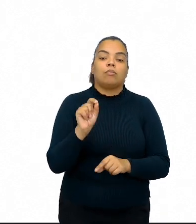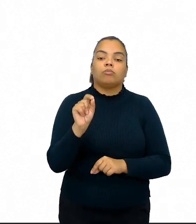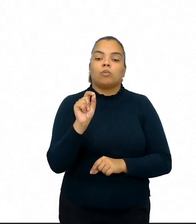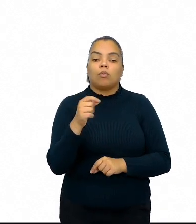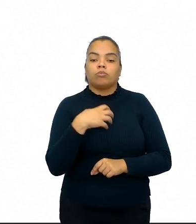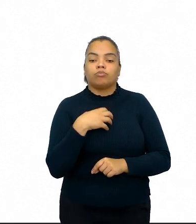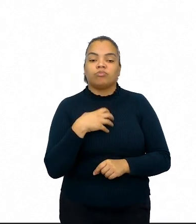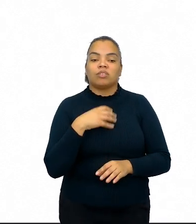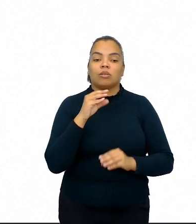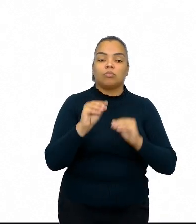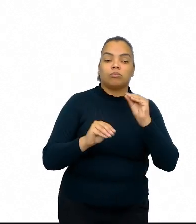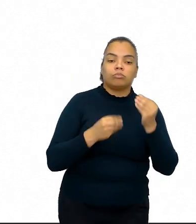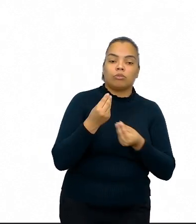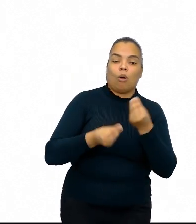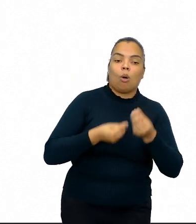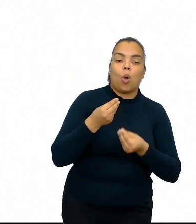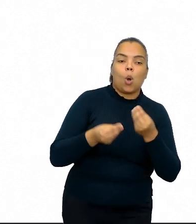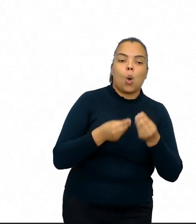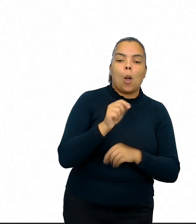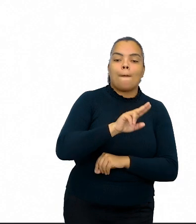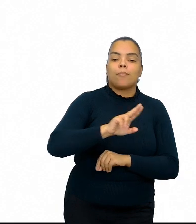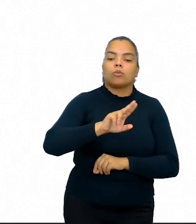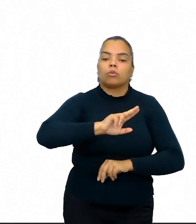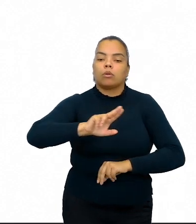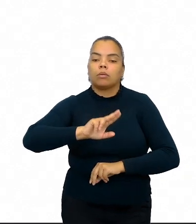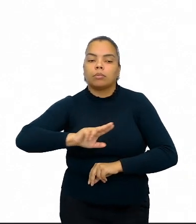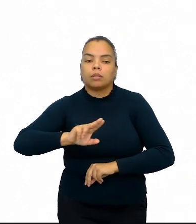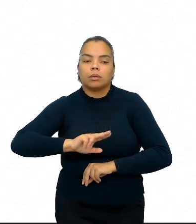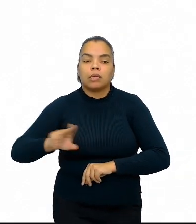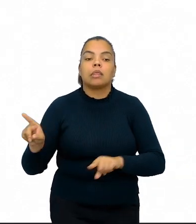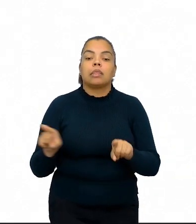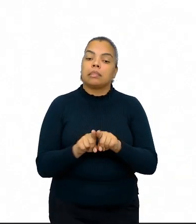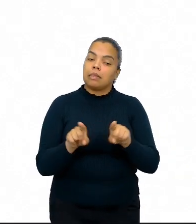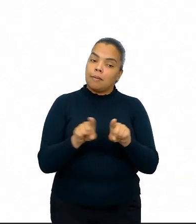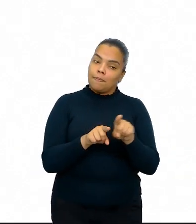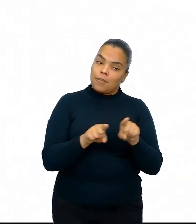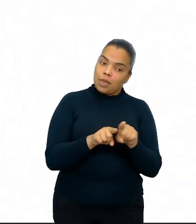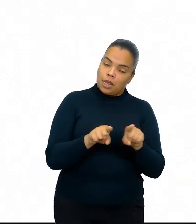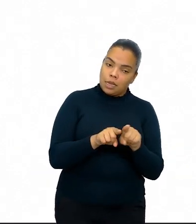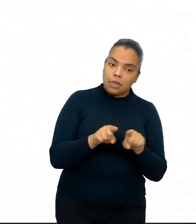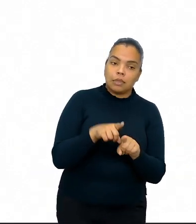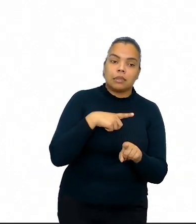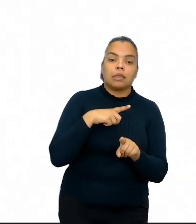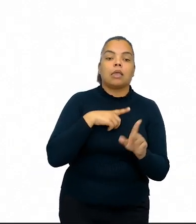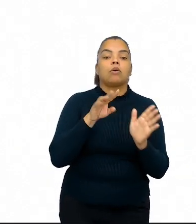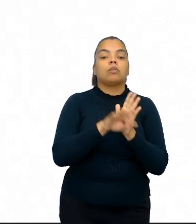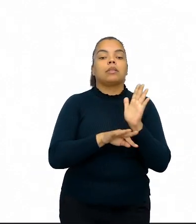também separamos uma matéria do jornal Unicamp, com o título Taxonomistas